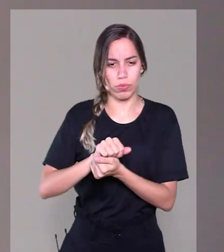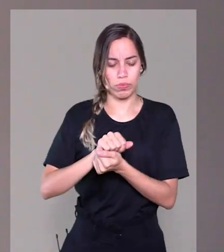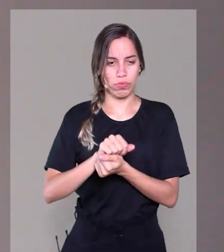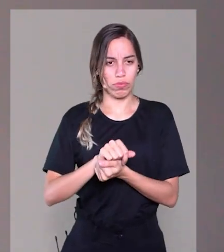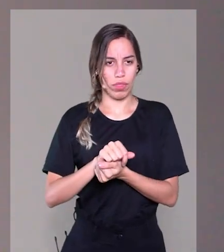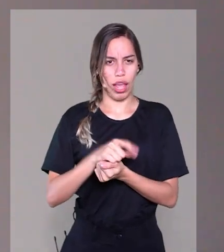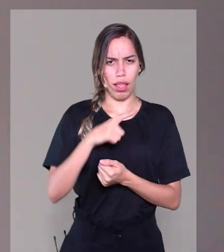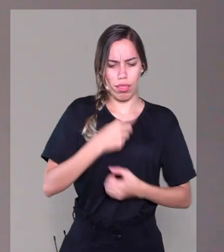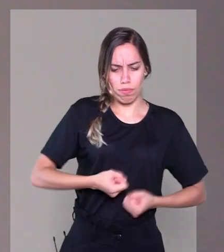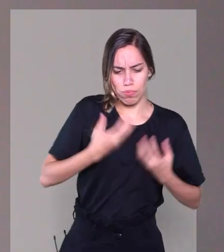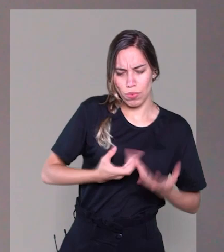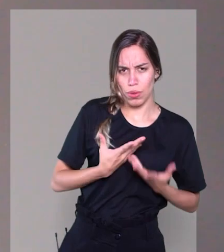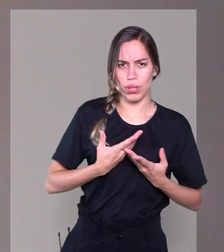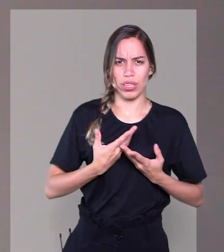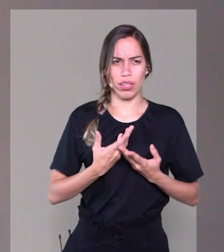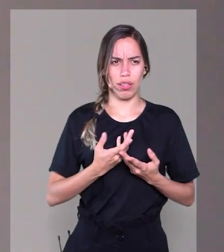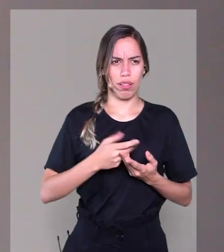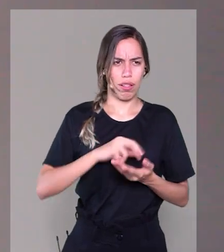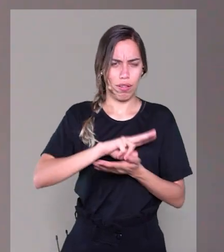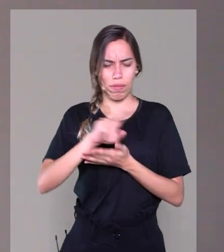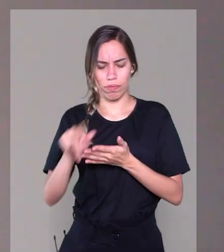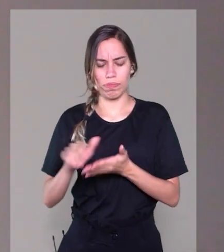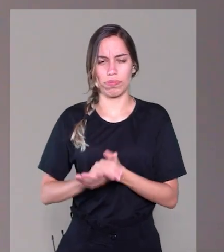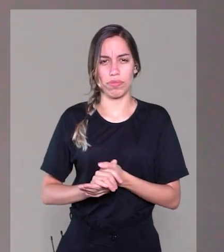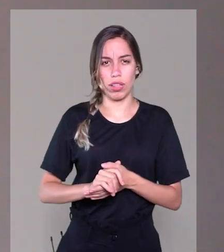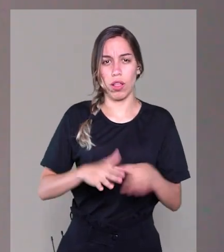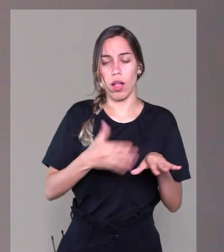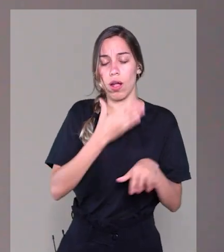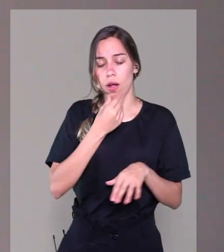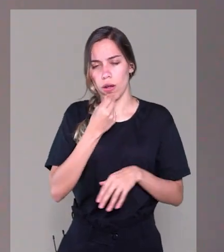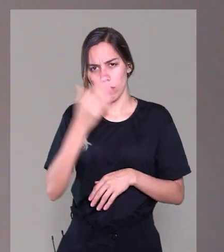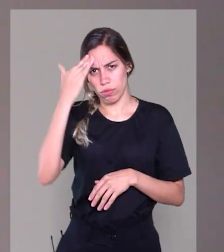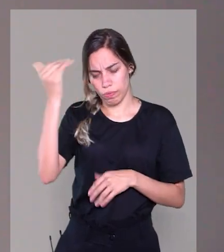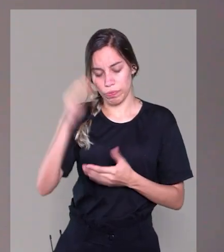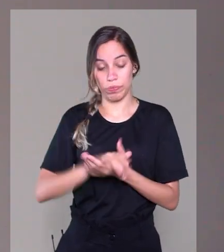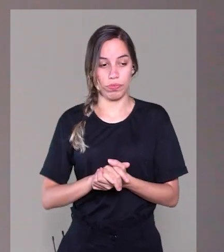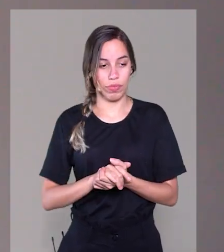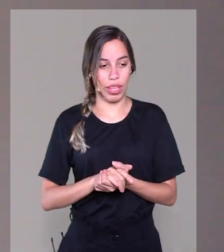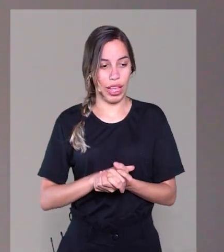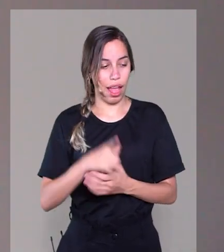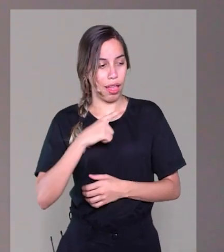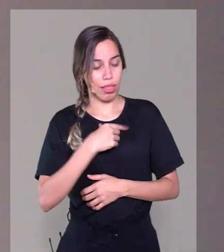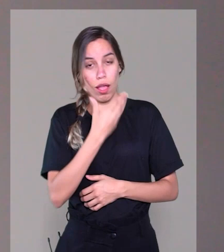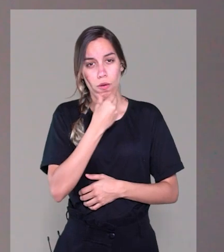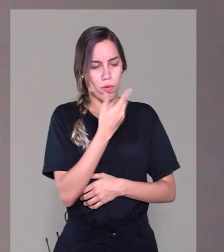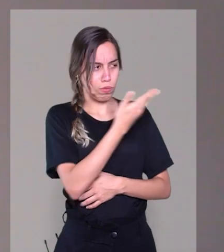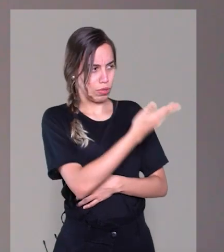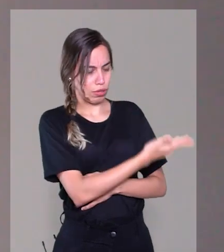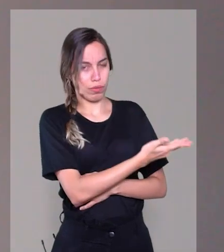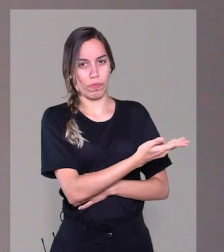com textos poéticos do Carlos Drummond de Andrade. Na mesa comigo, além do Adriano, o autor, que está lá à